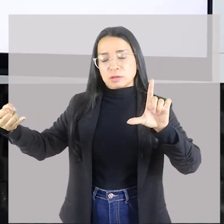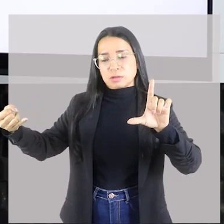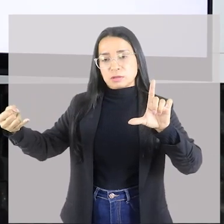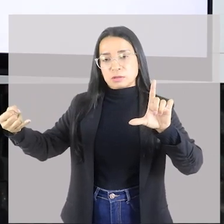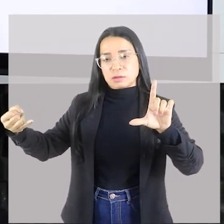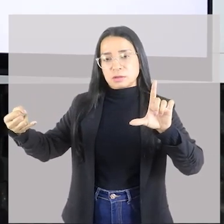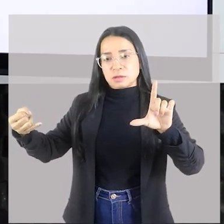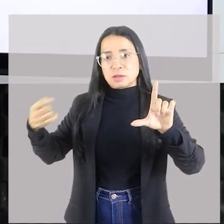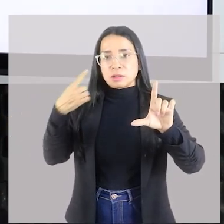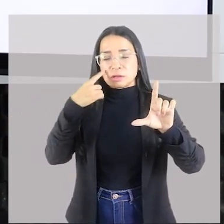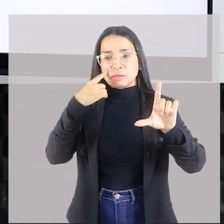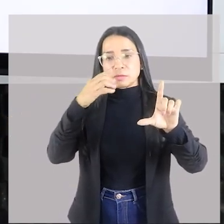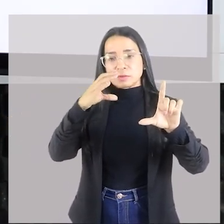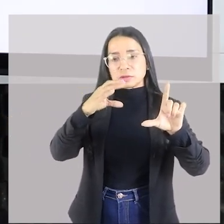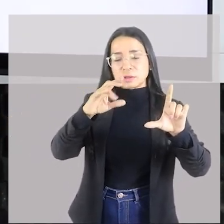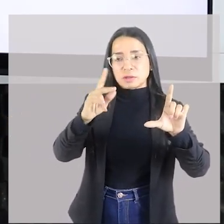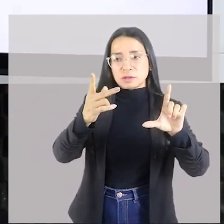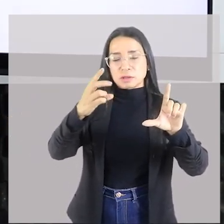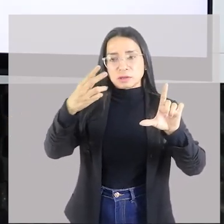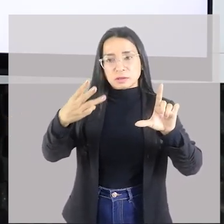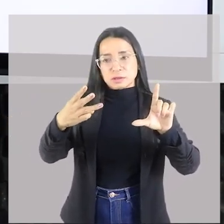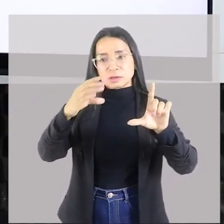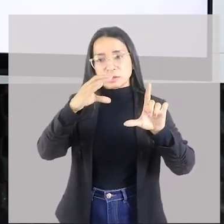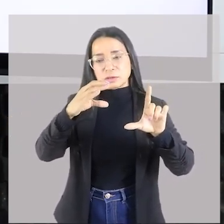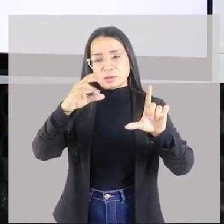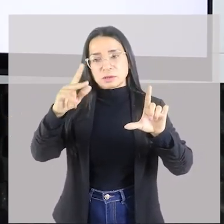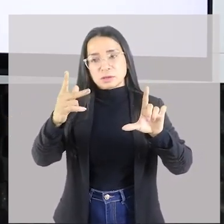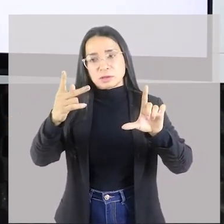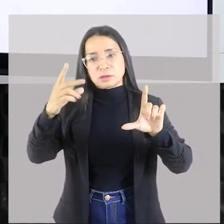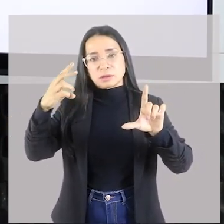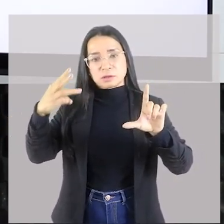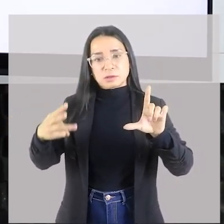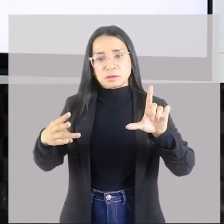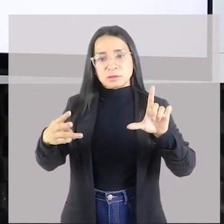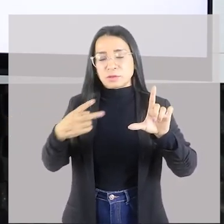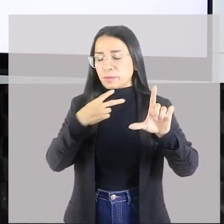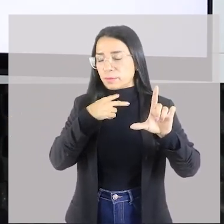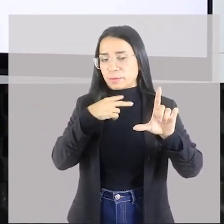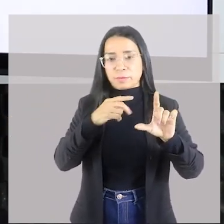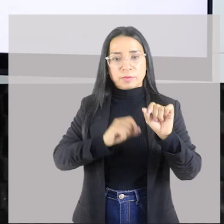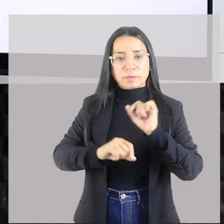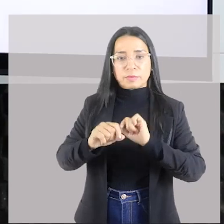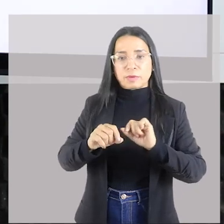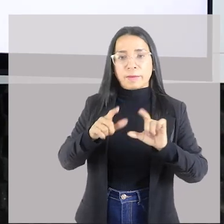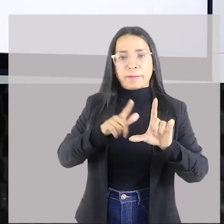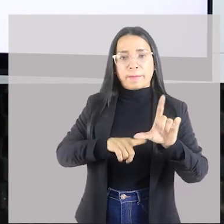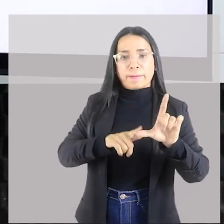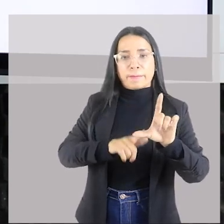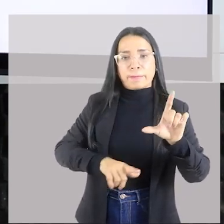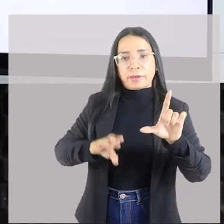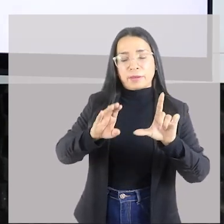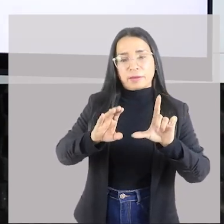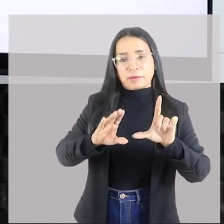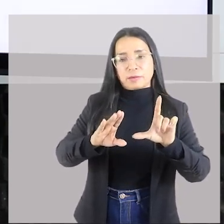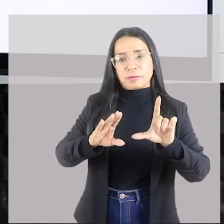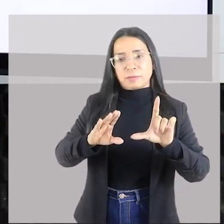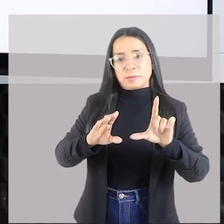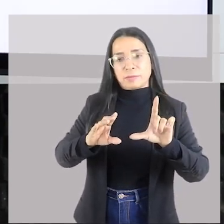CH3 e CH3. Os ligantes iguais estão do mesmo lado. Não pode. Então, B é uma estrutura